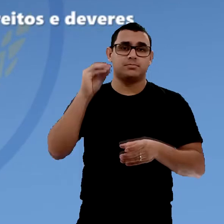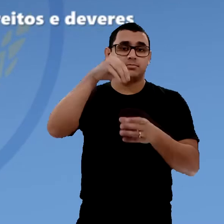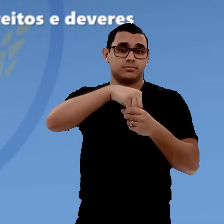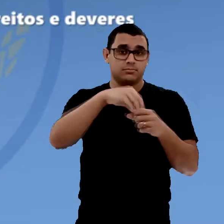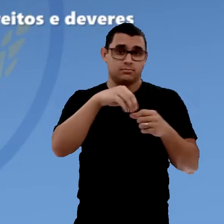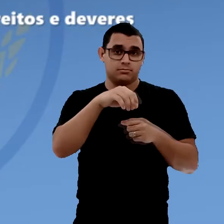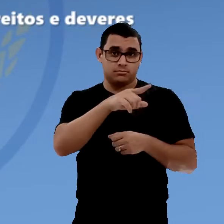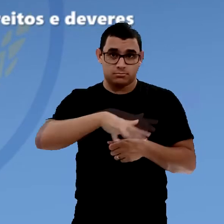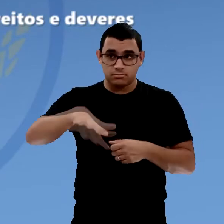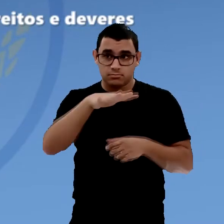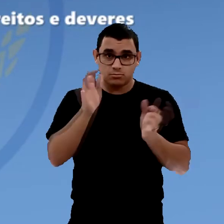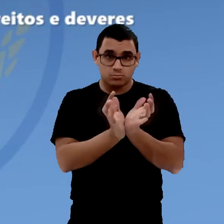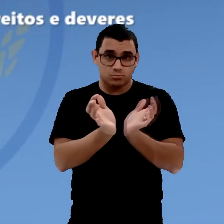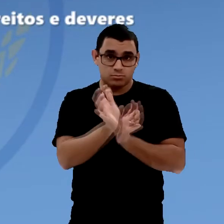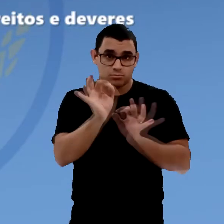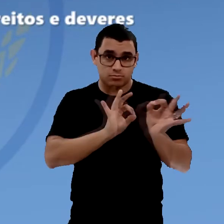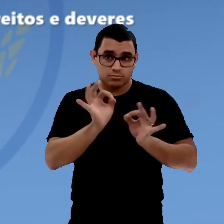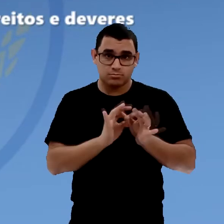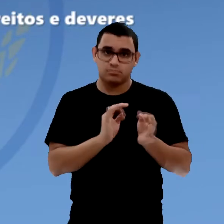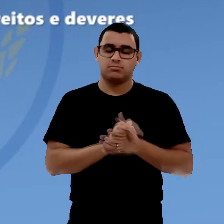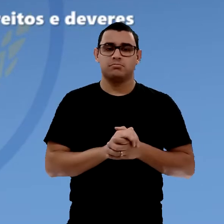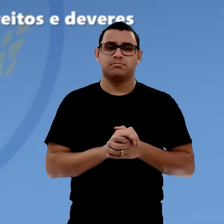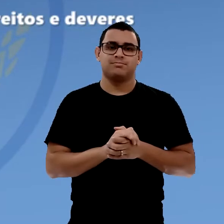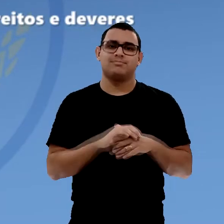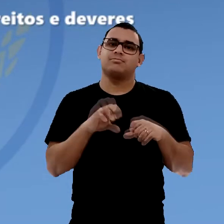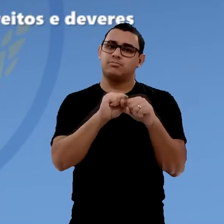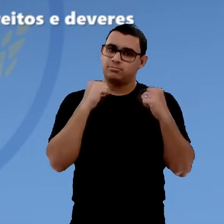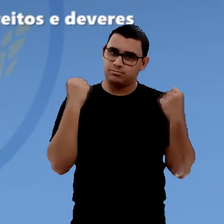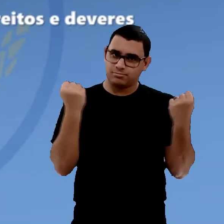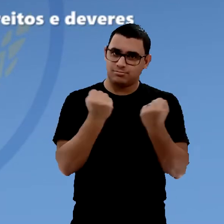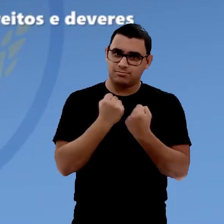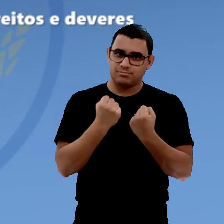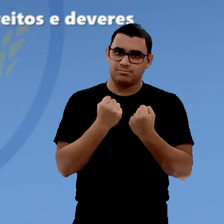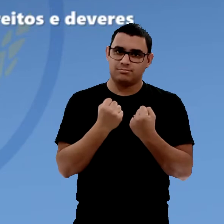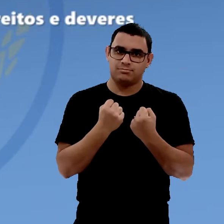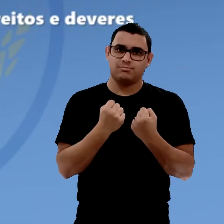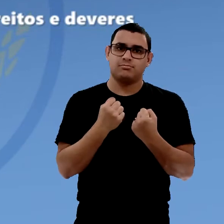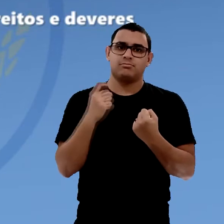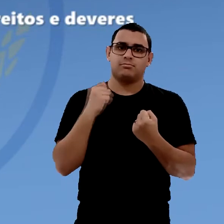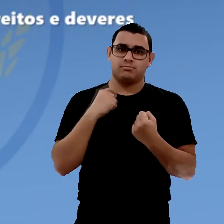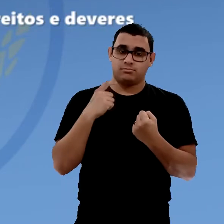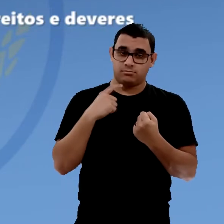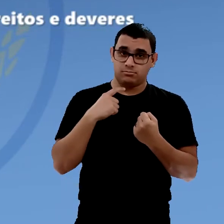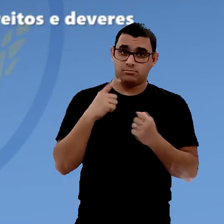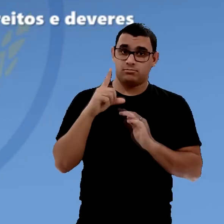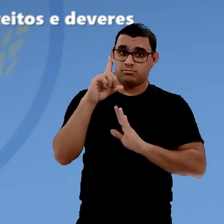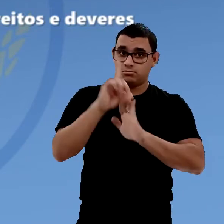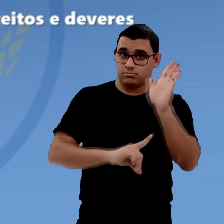dentro daquela organização. A sociedade é que dá. A sociedade é que dá direito